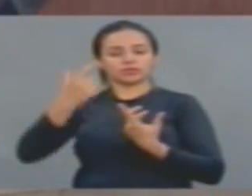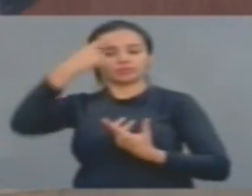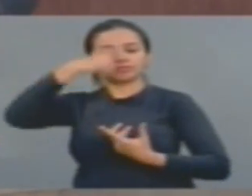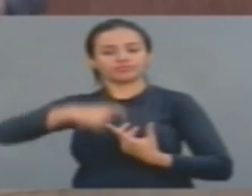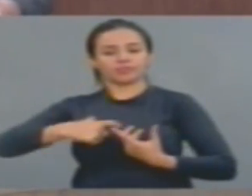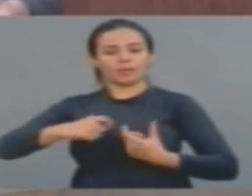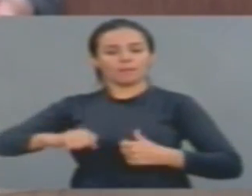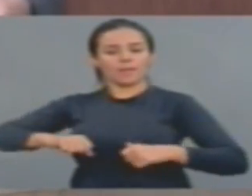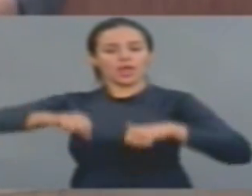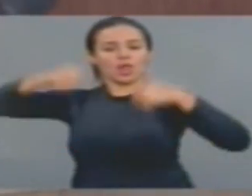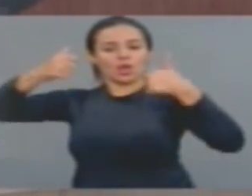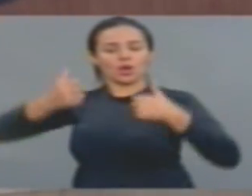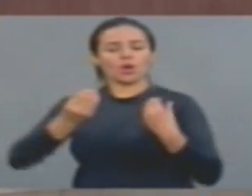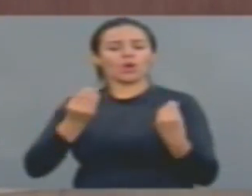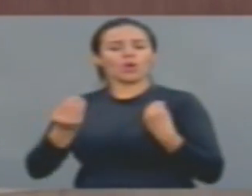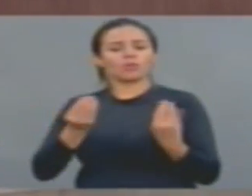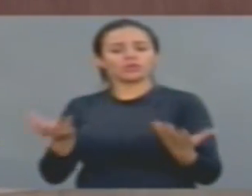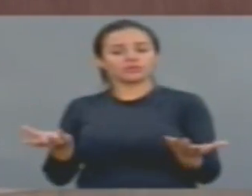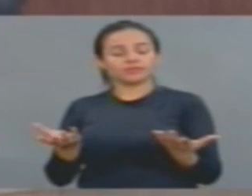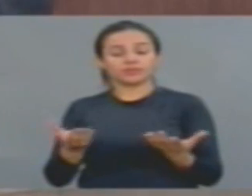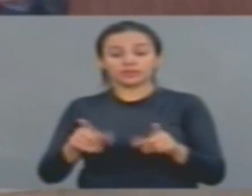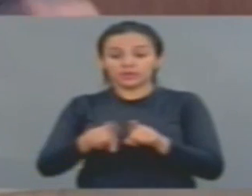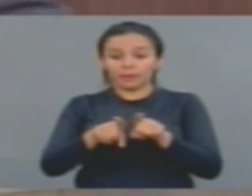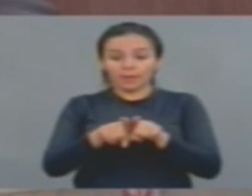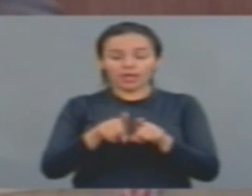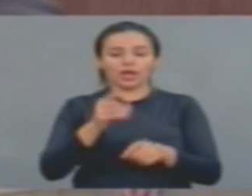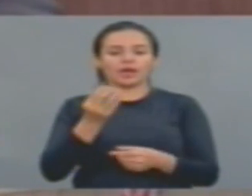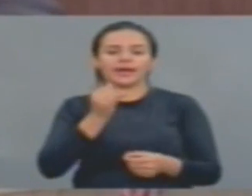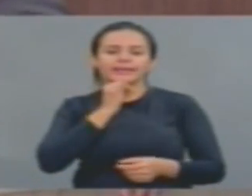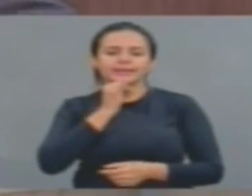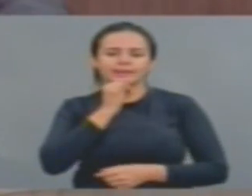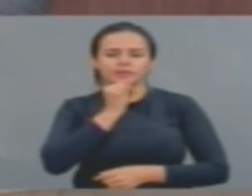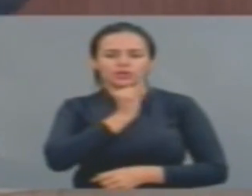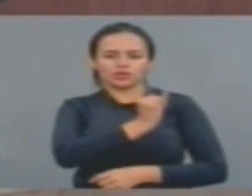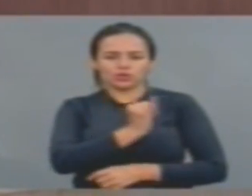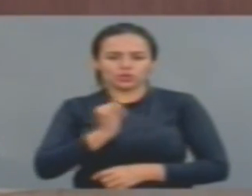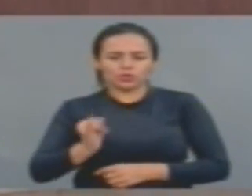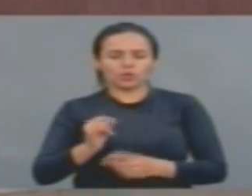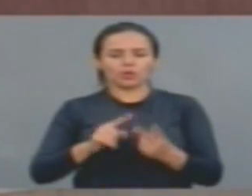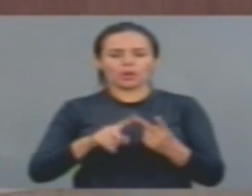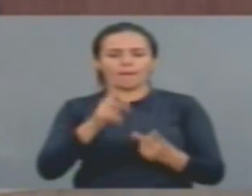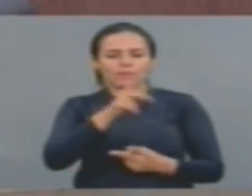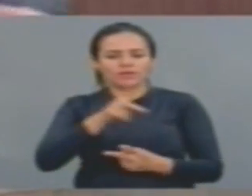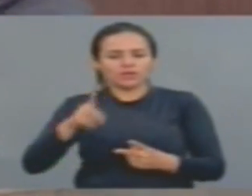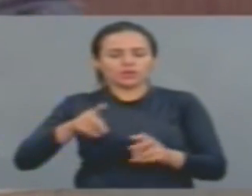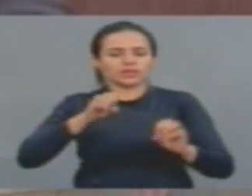instrutores ganhando R$1.100, gerente de unidade ganhando R$2.000,